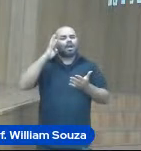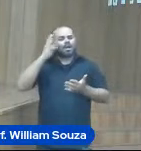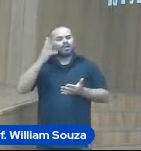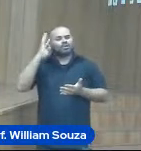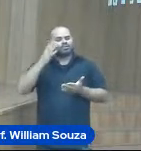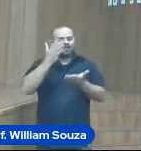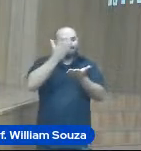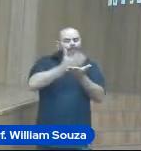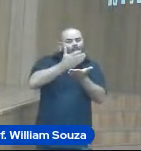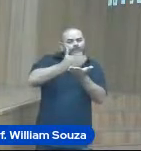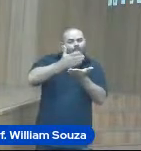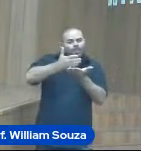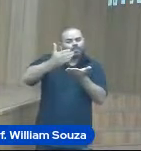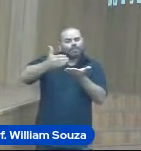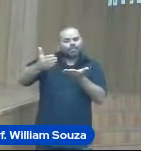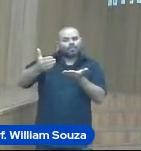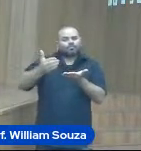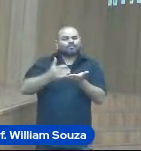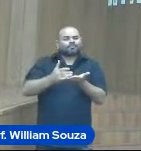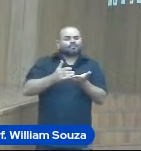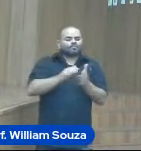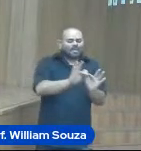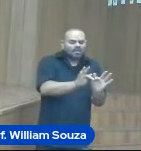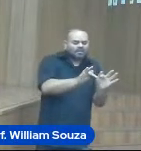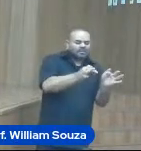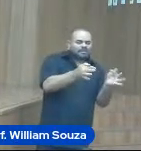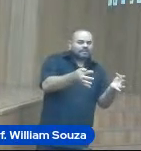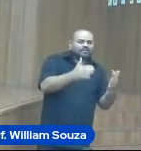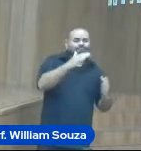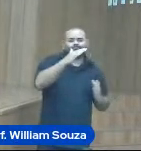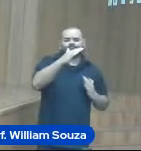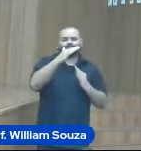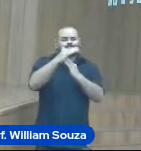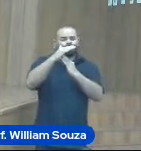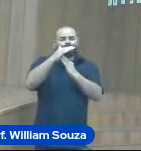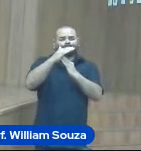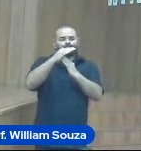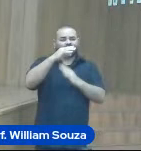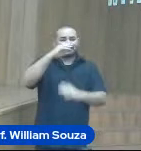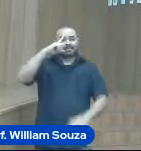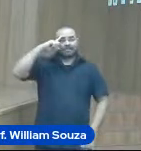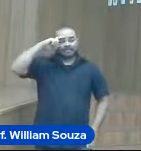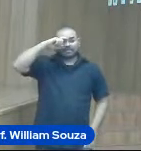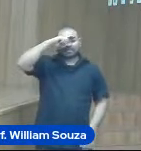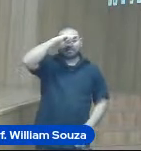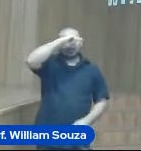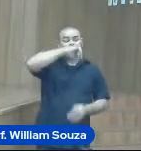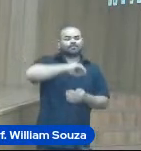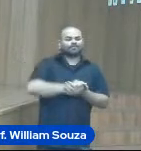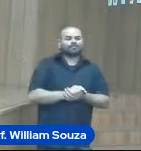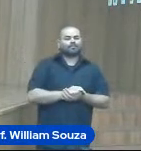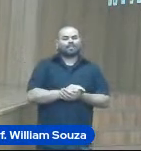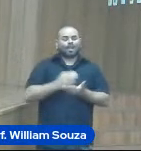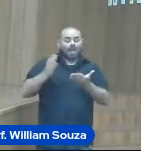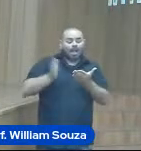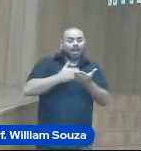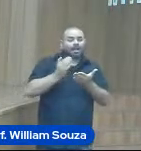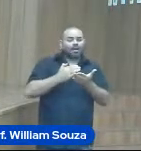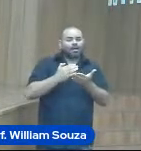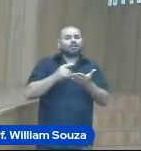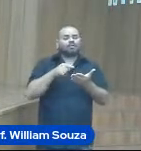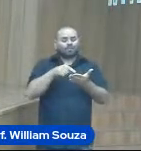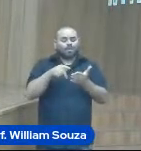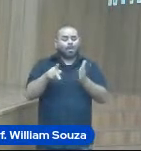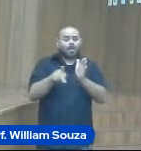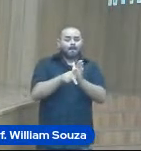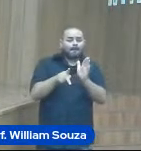etapas, da mais simples para a mais complexa. Então, nesse livro chamado O Discurso do Método,